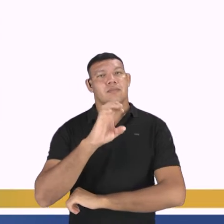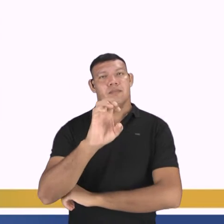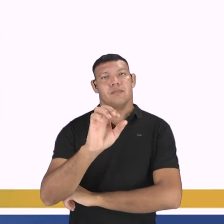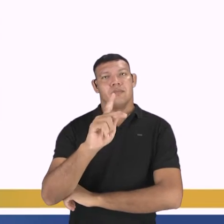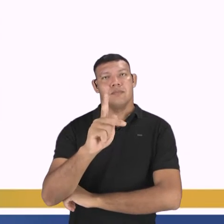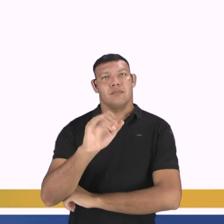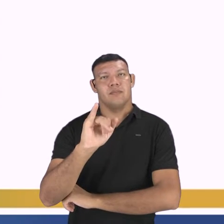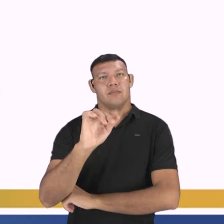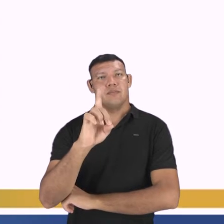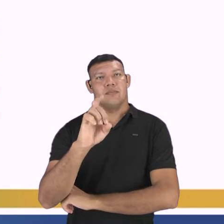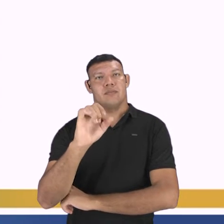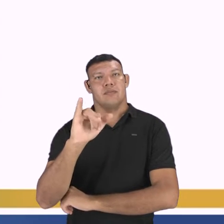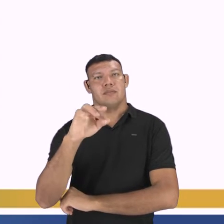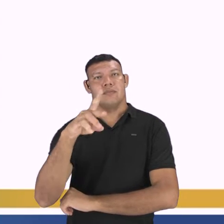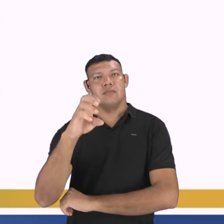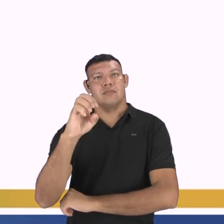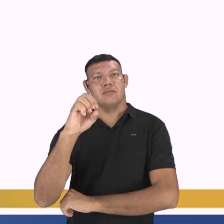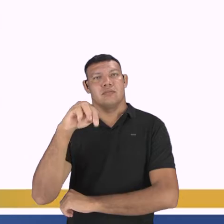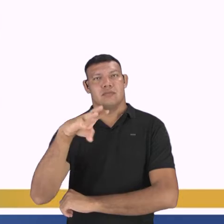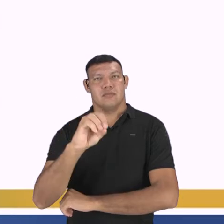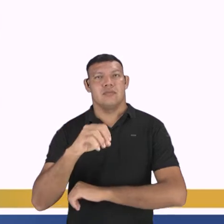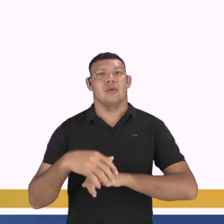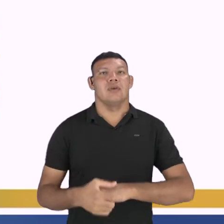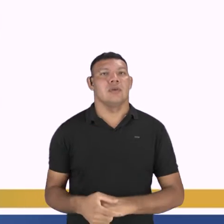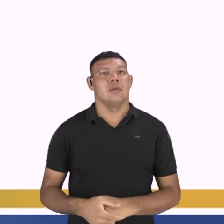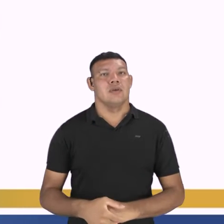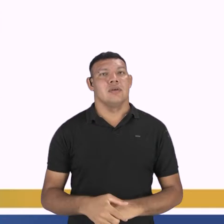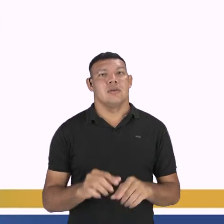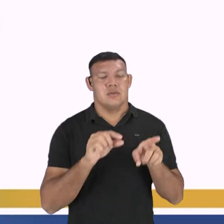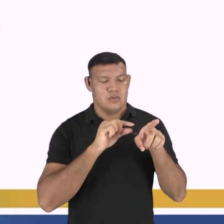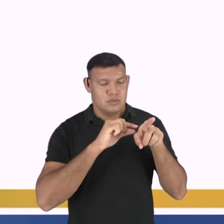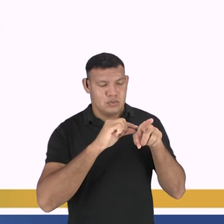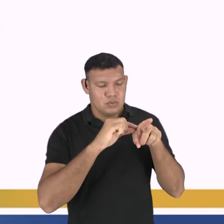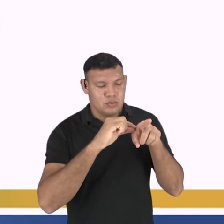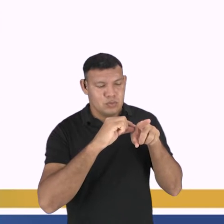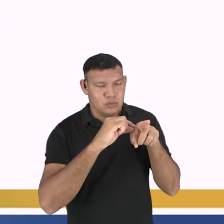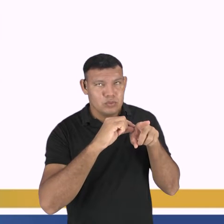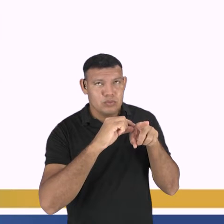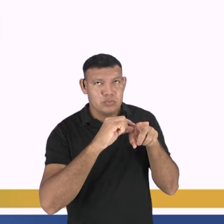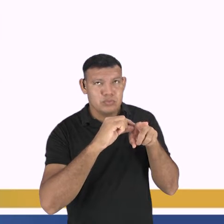saírem dos túbulos seminíferos, os espermatozoides seguem para o